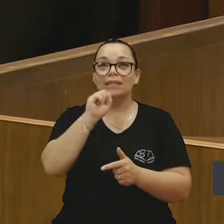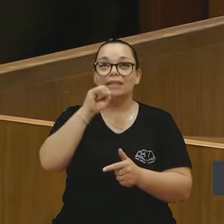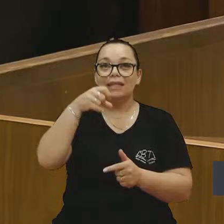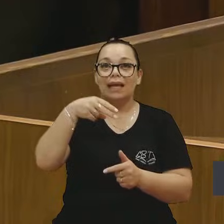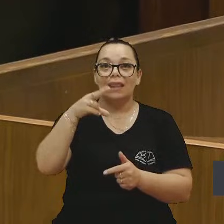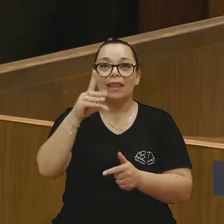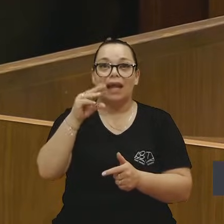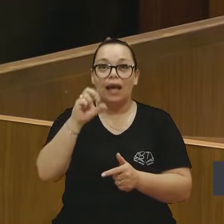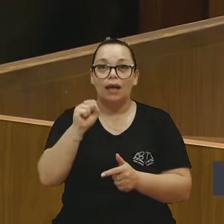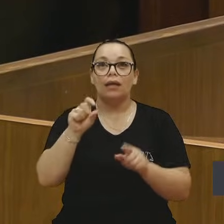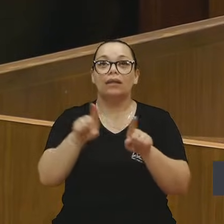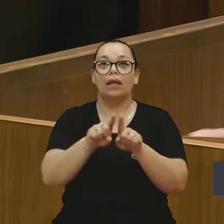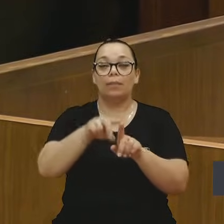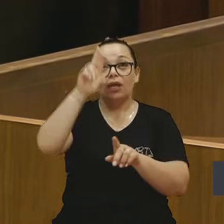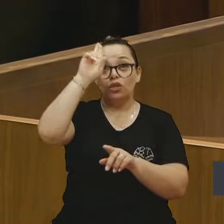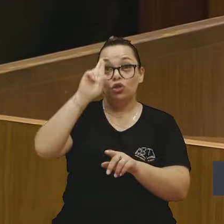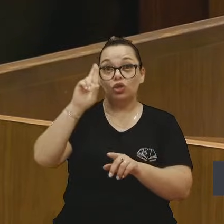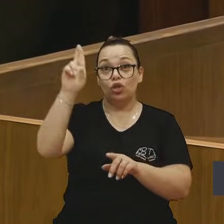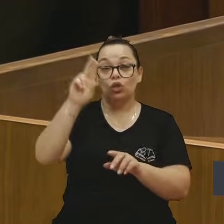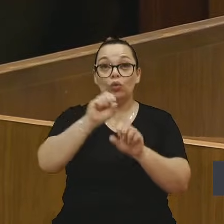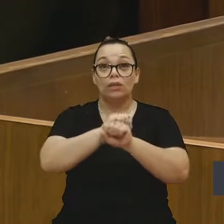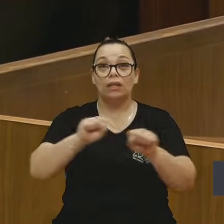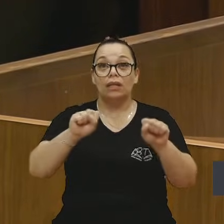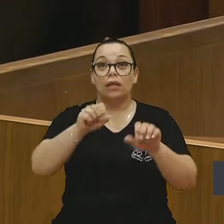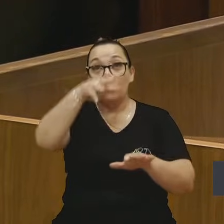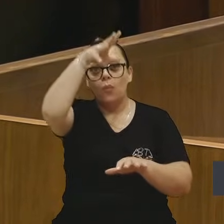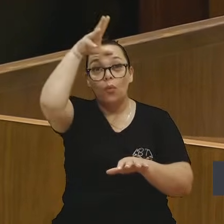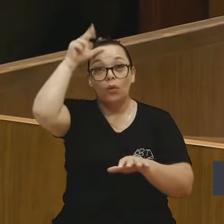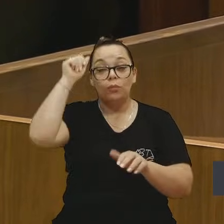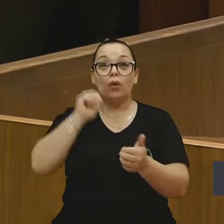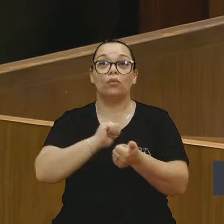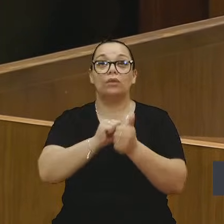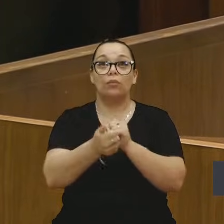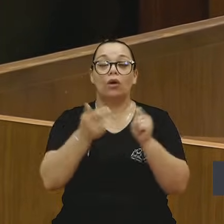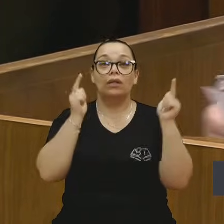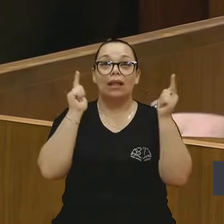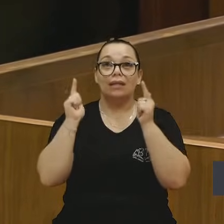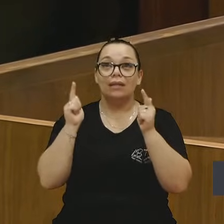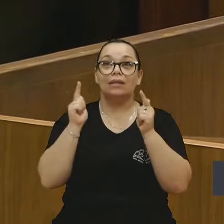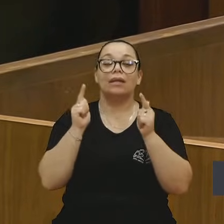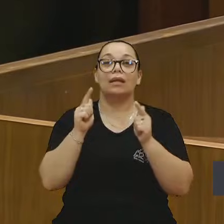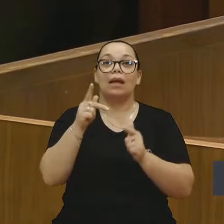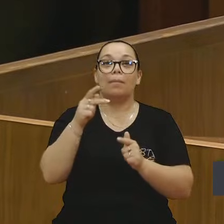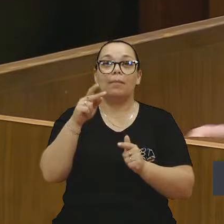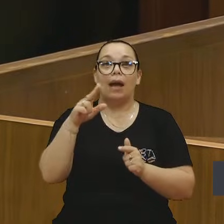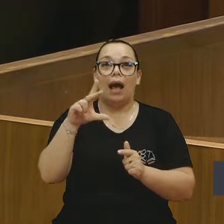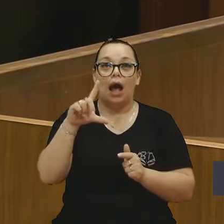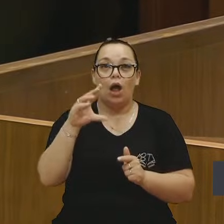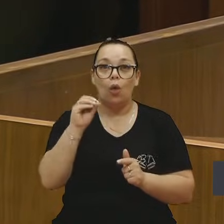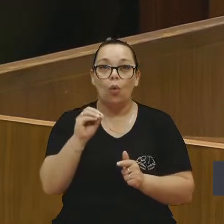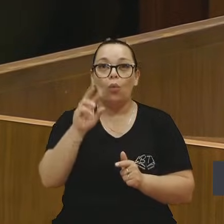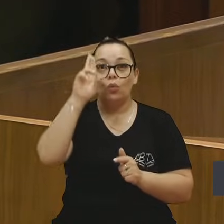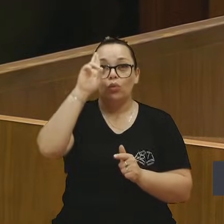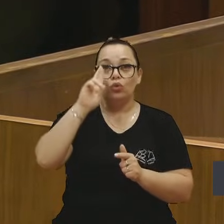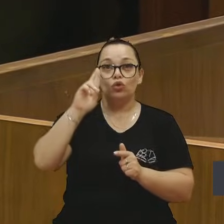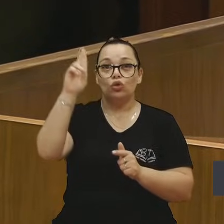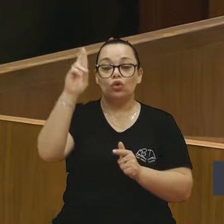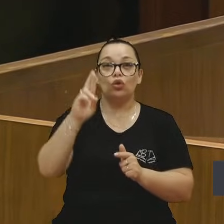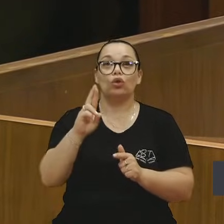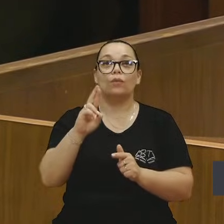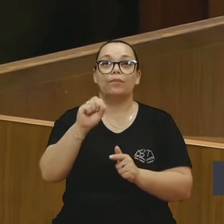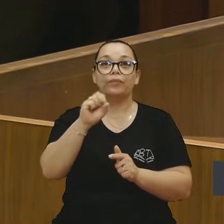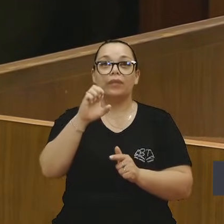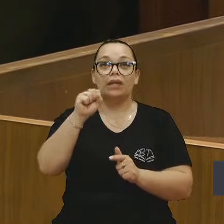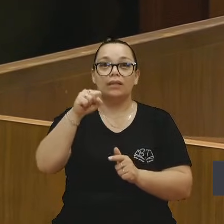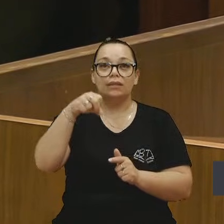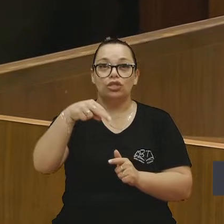Gediel, diretor da Secretaria Municipal de Esporte e Lazer, o Paulo Júnior, diretora do Sesc Senat